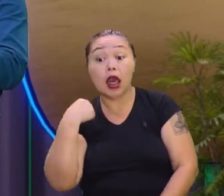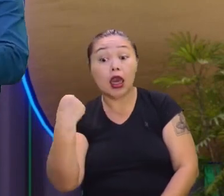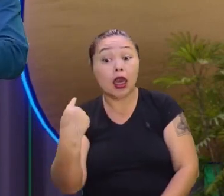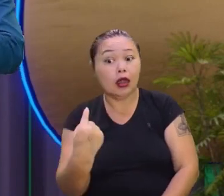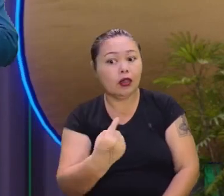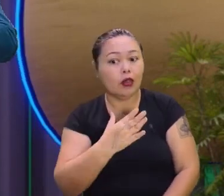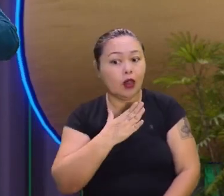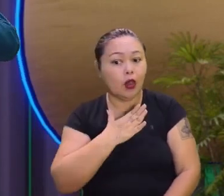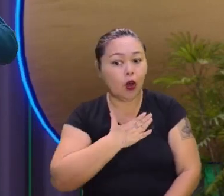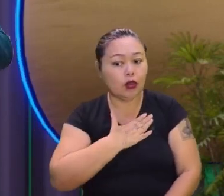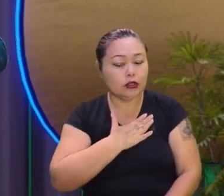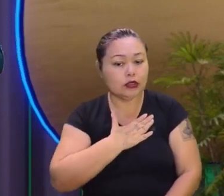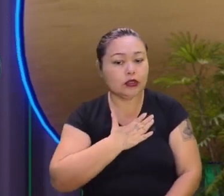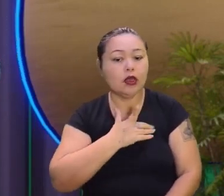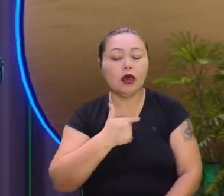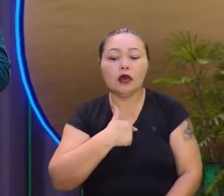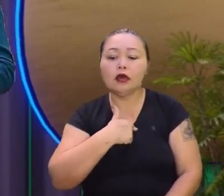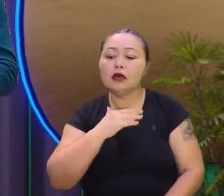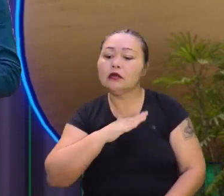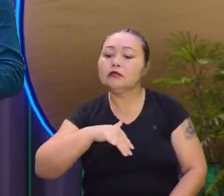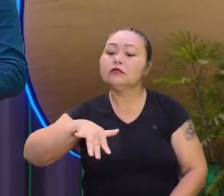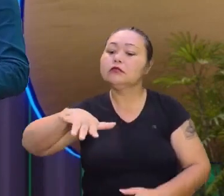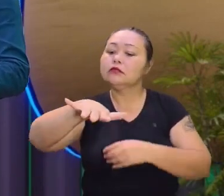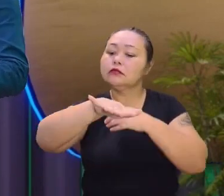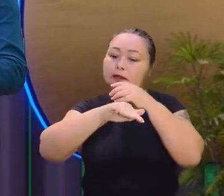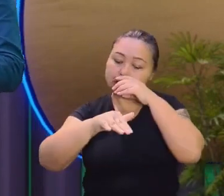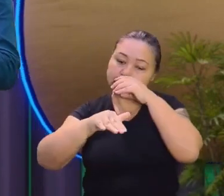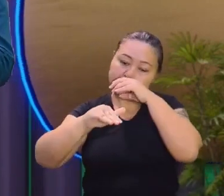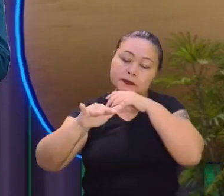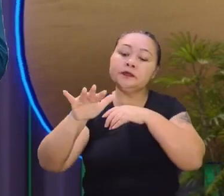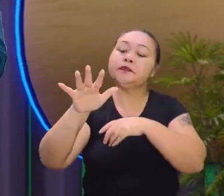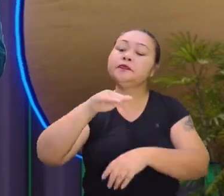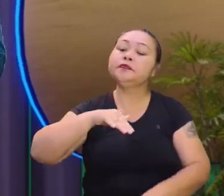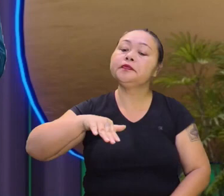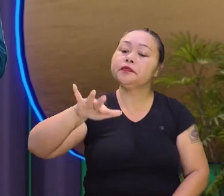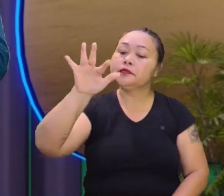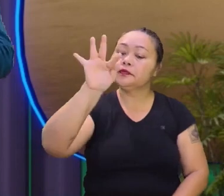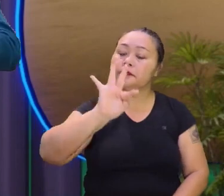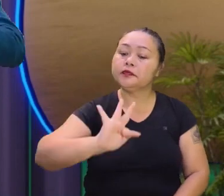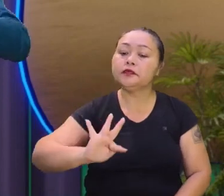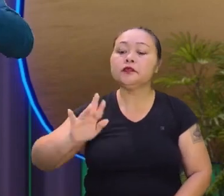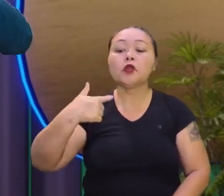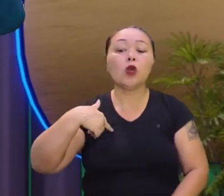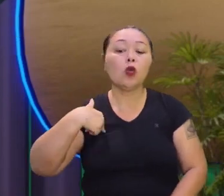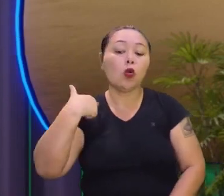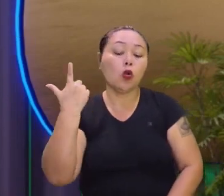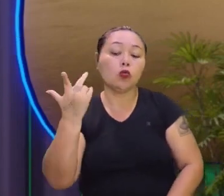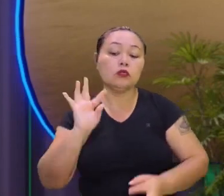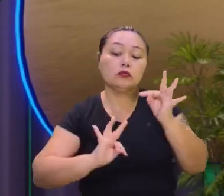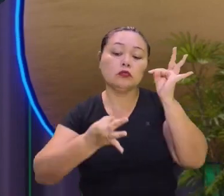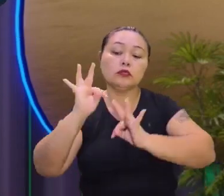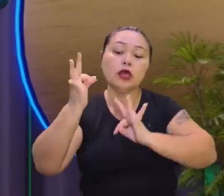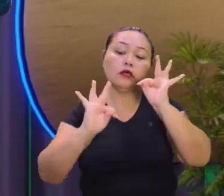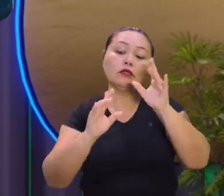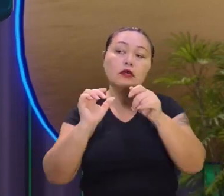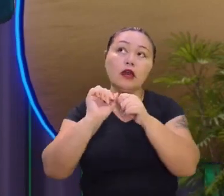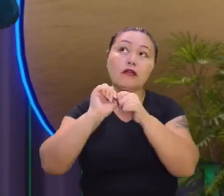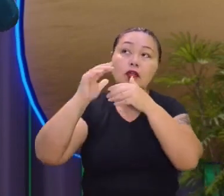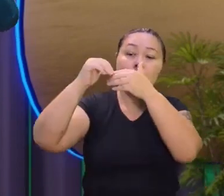nossa, na jurisdição e na soberania nacional, com tecnologias vindas do